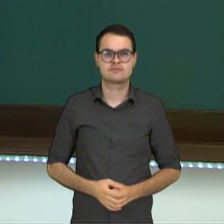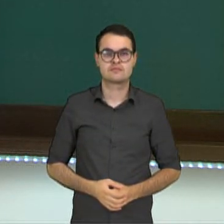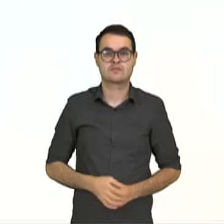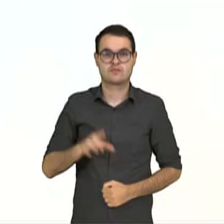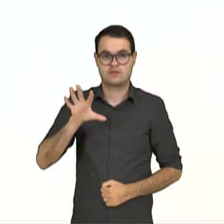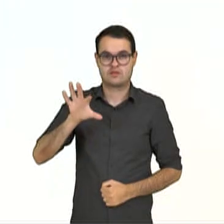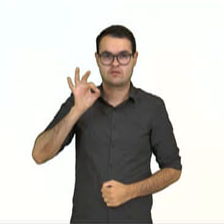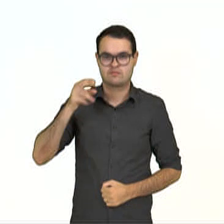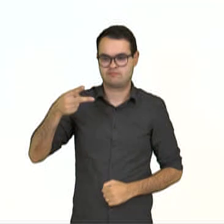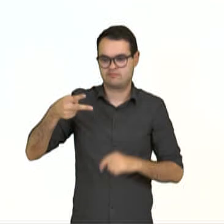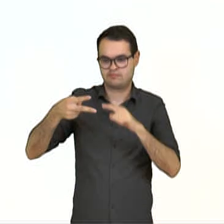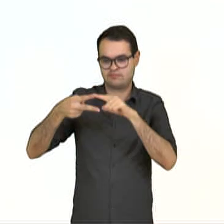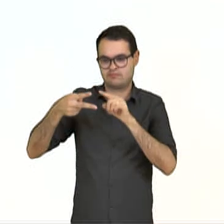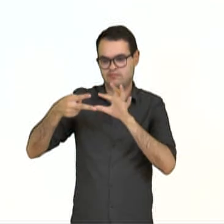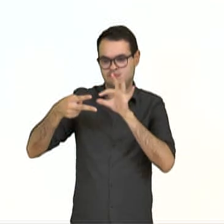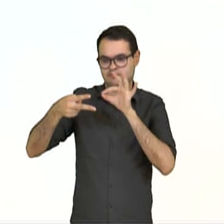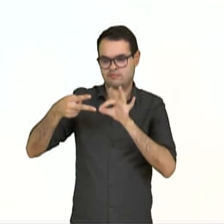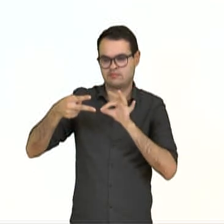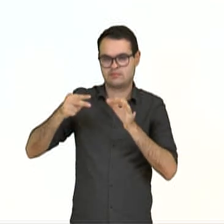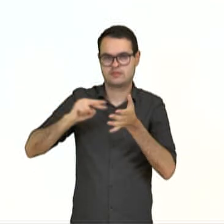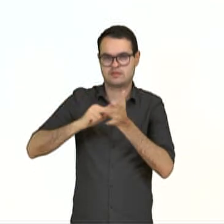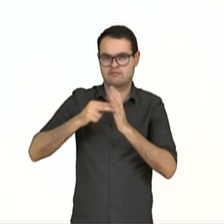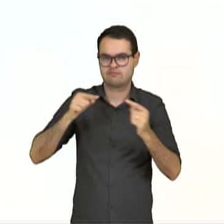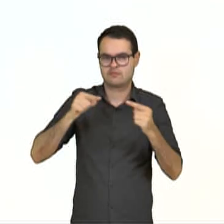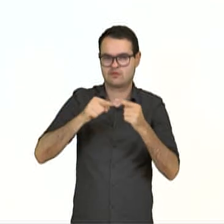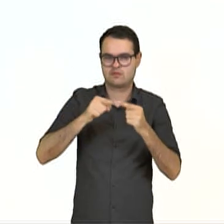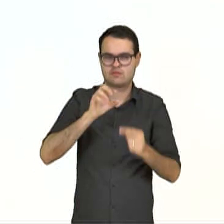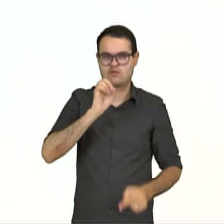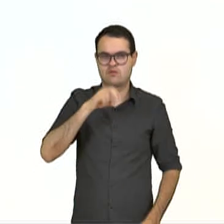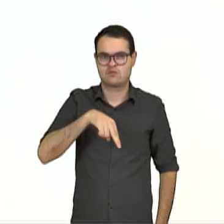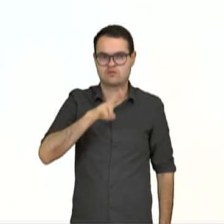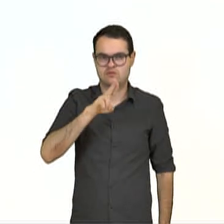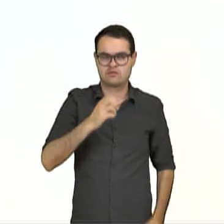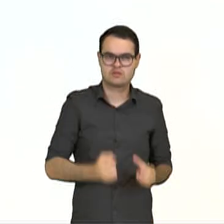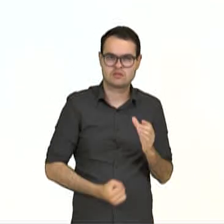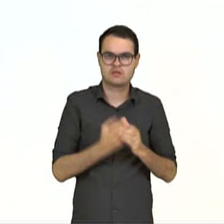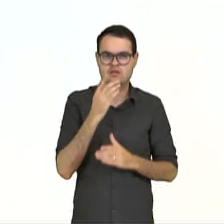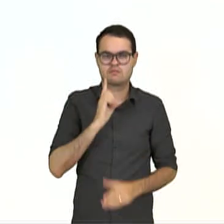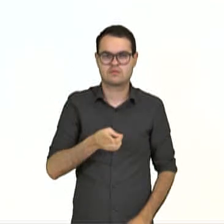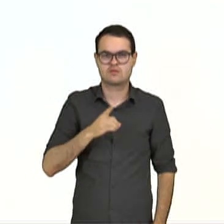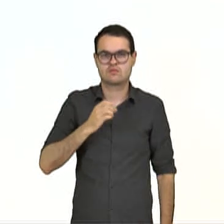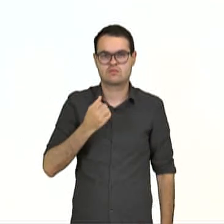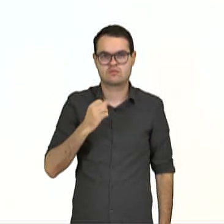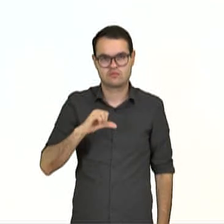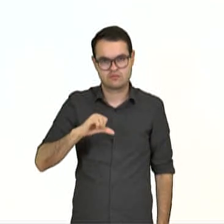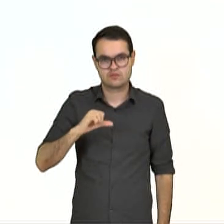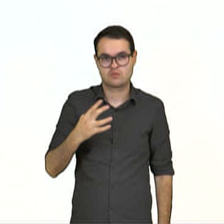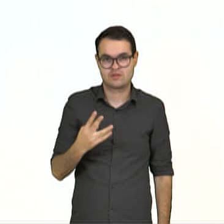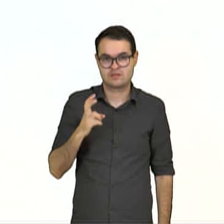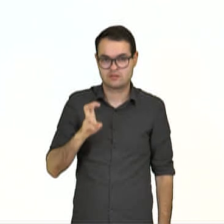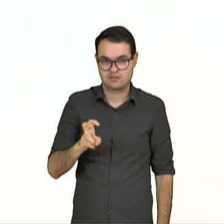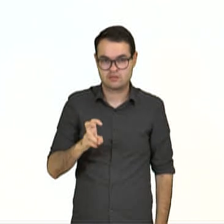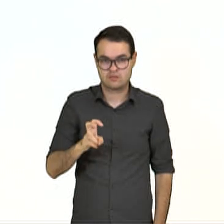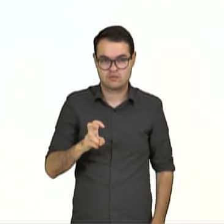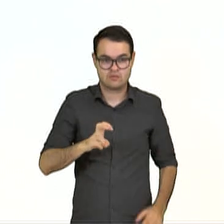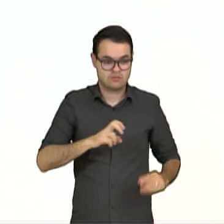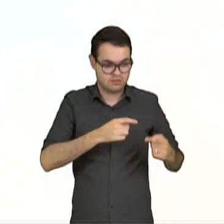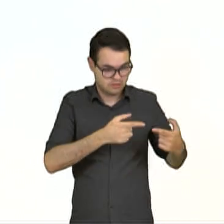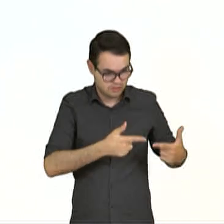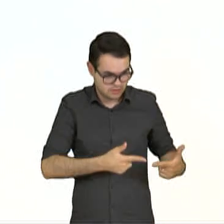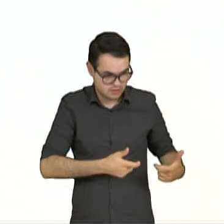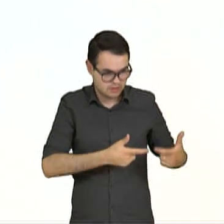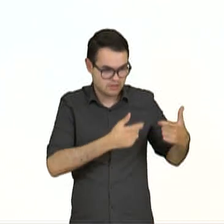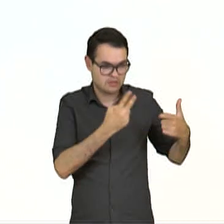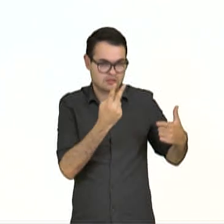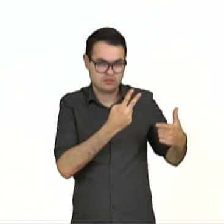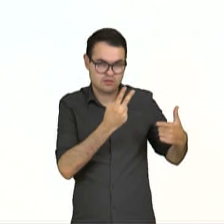Assinale a alternativa que caracteriza a ONU. Foi criada em 1945, após a Segunda Guerra Mundial,